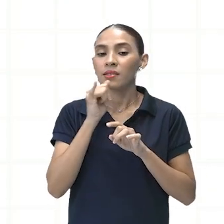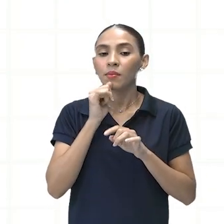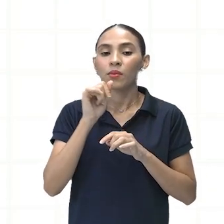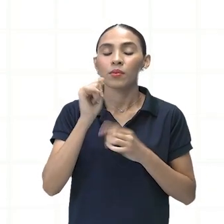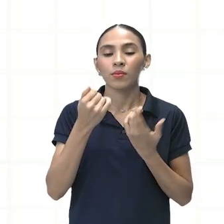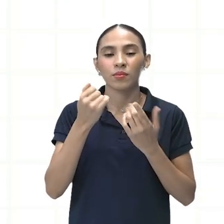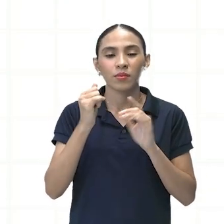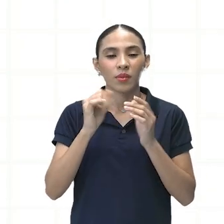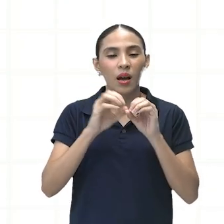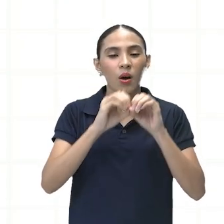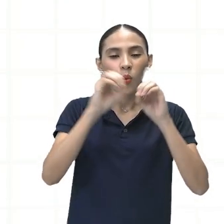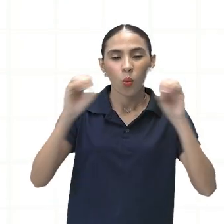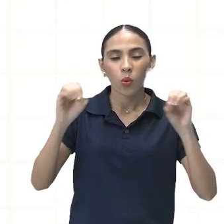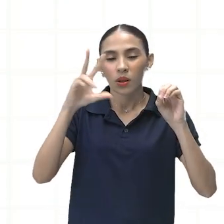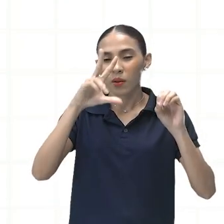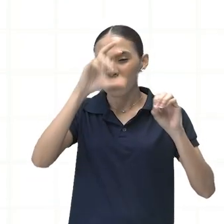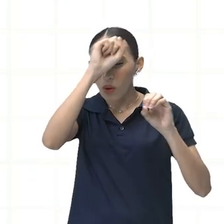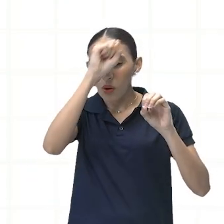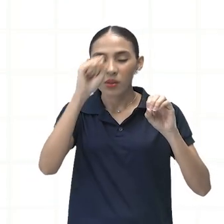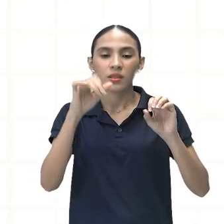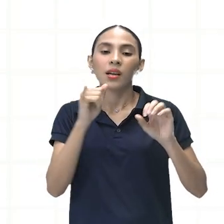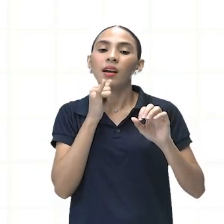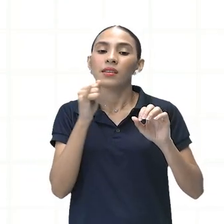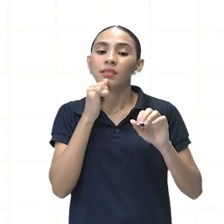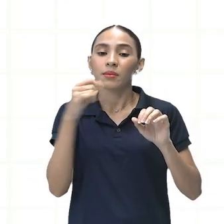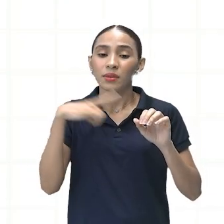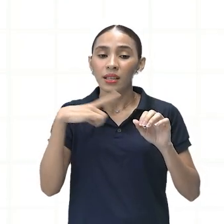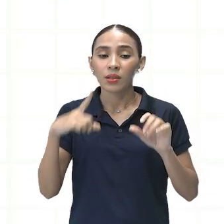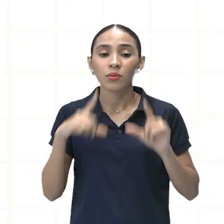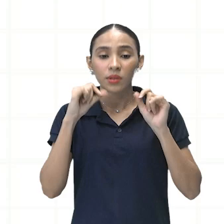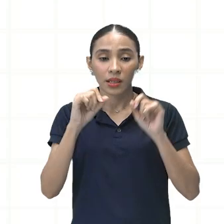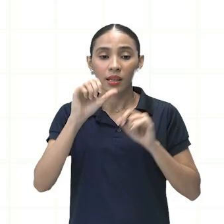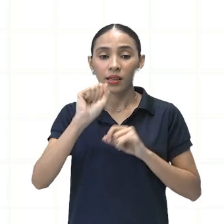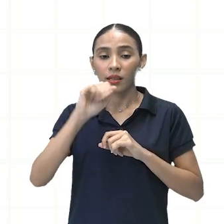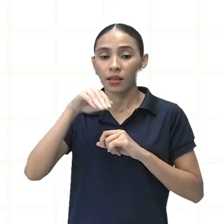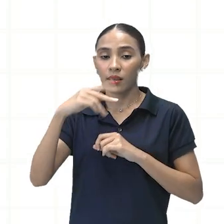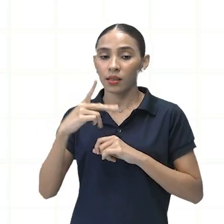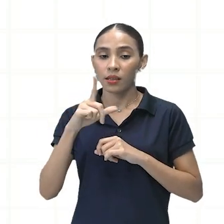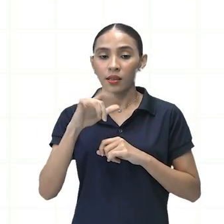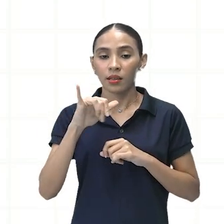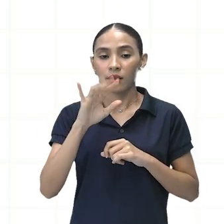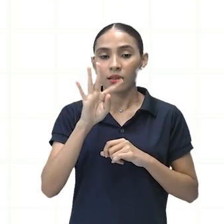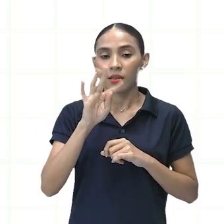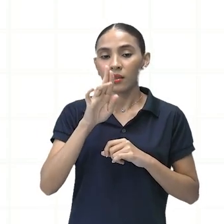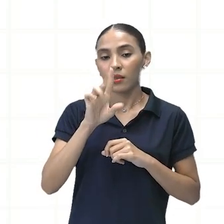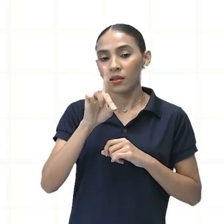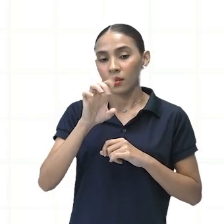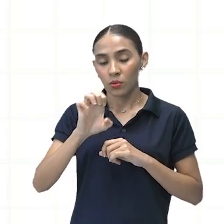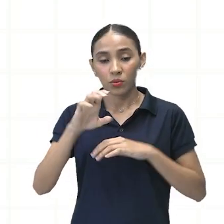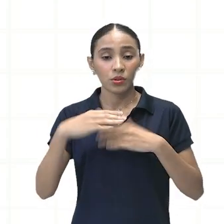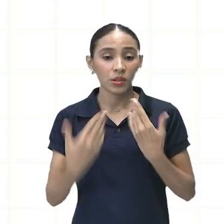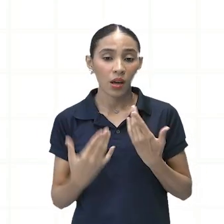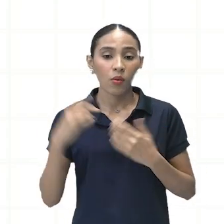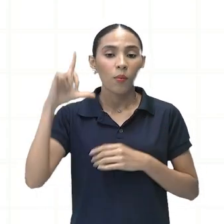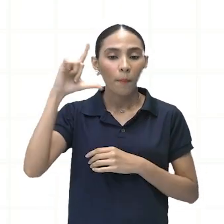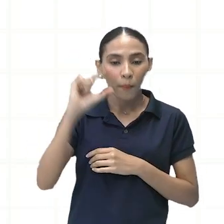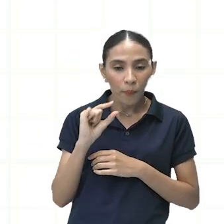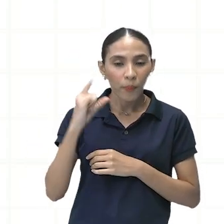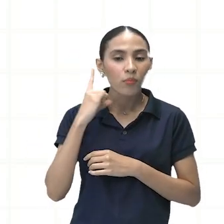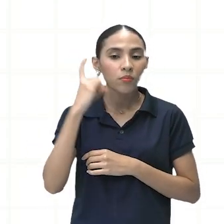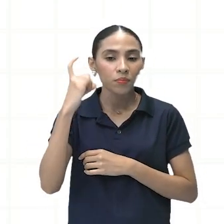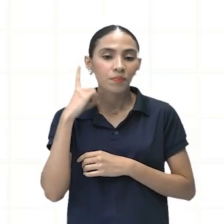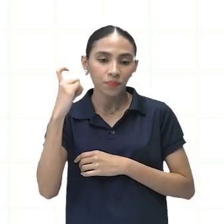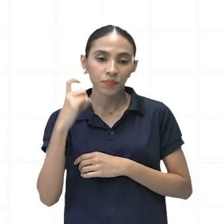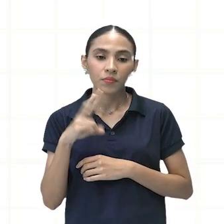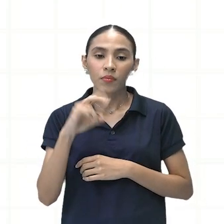onda. Então, sons altos possuem, então, grande amplitude, grandes ondas, enquanto sons mais